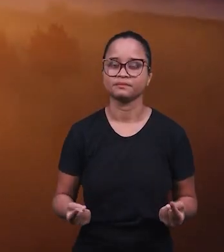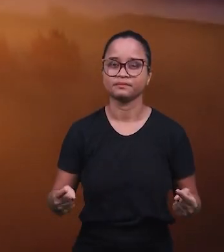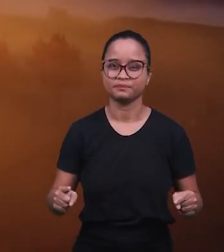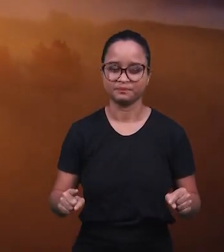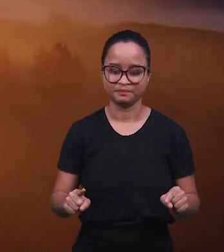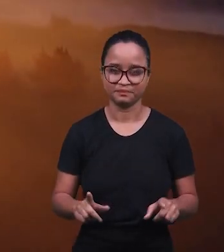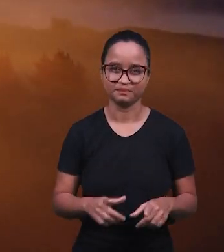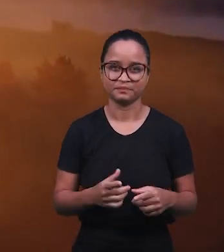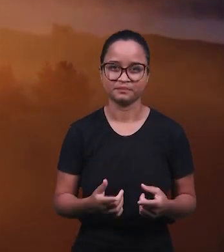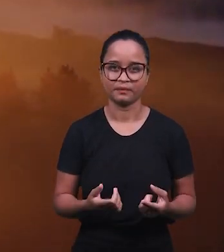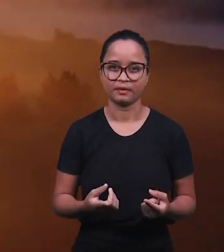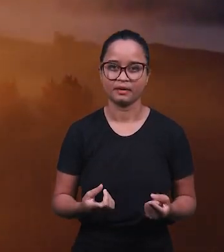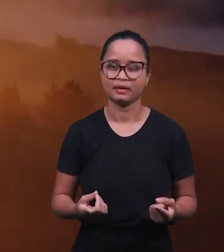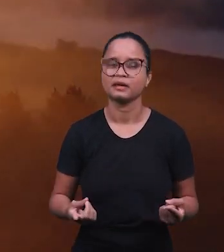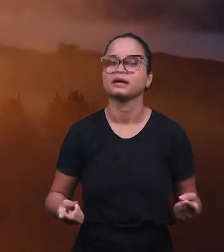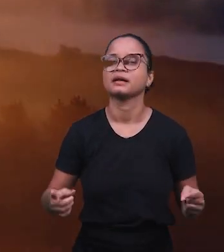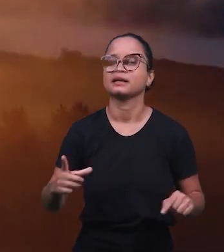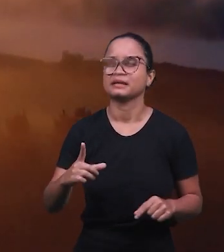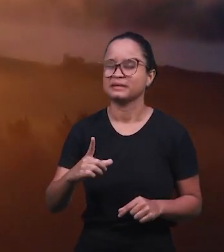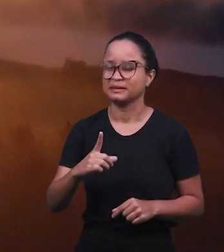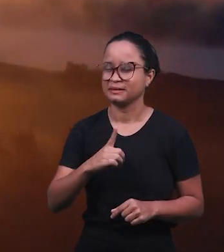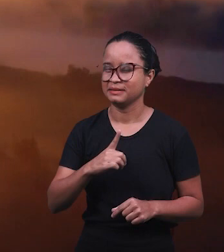Senhor. Ele tira a